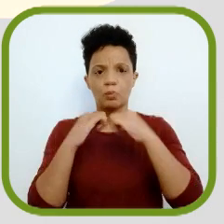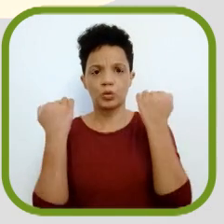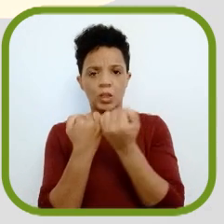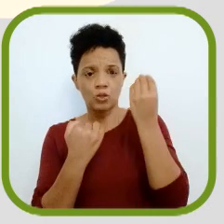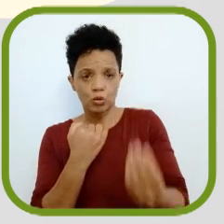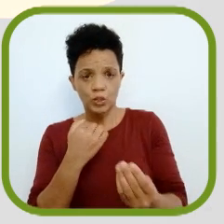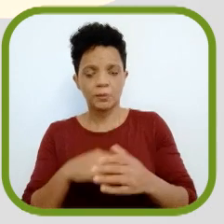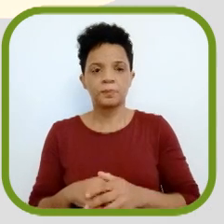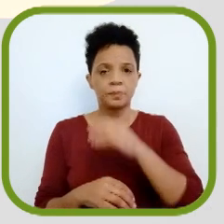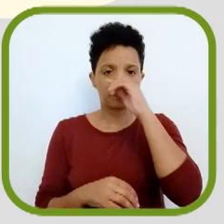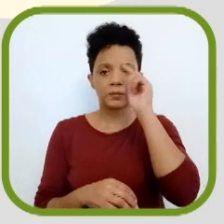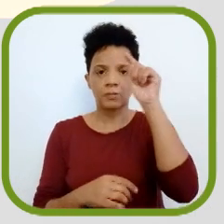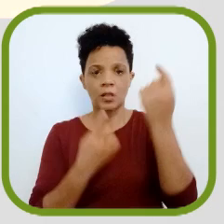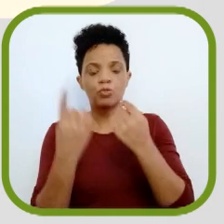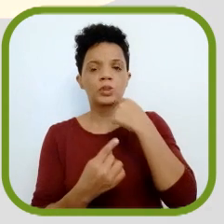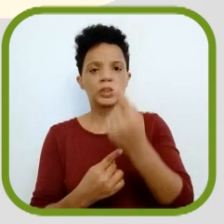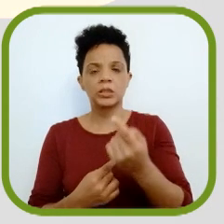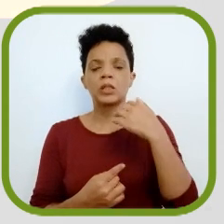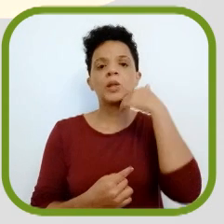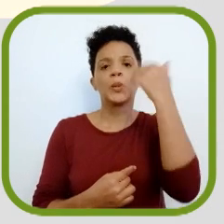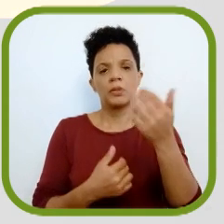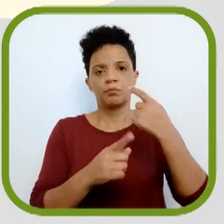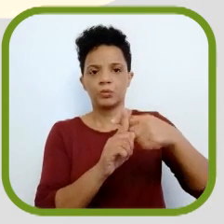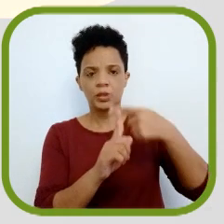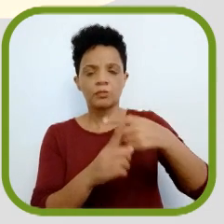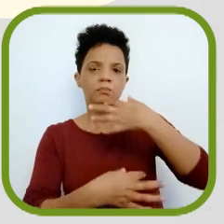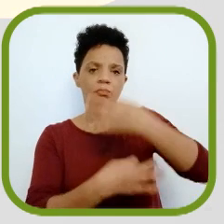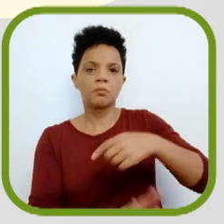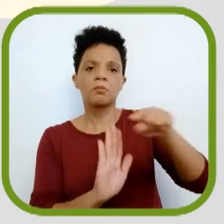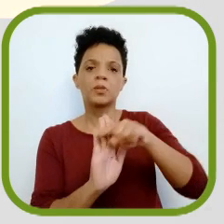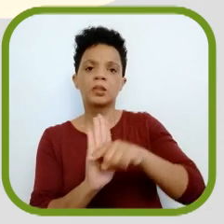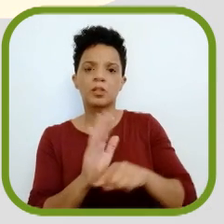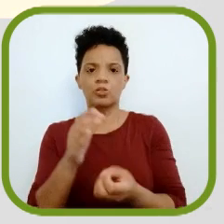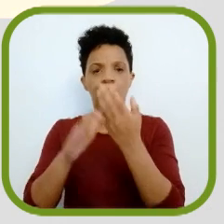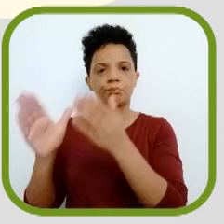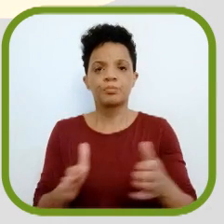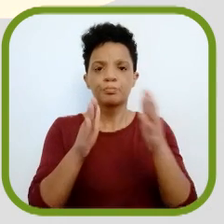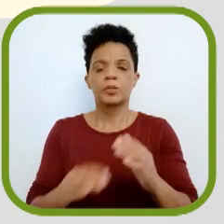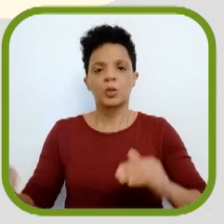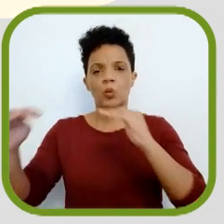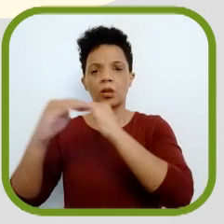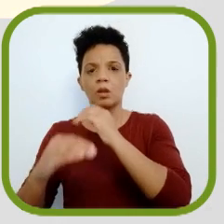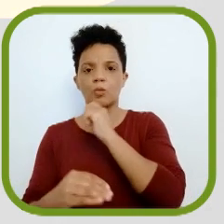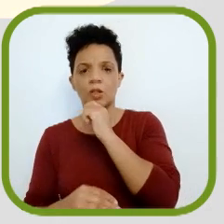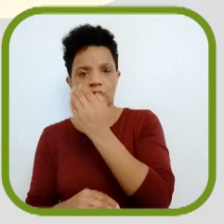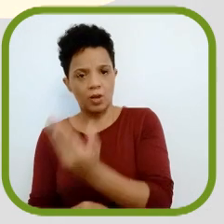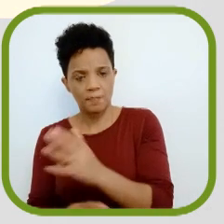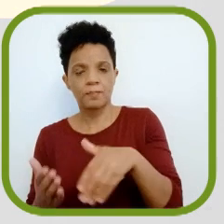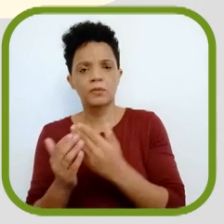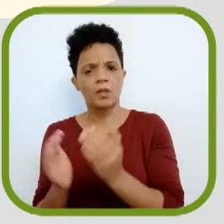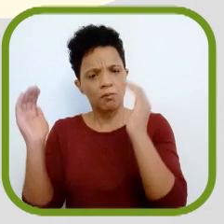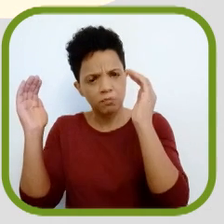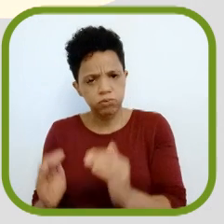solução para uma sociedade mais justa? Há quem veja a meritocracia com bons olhos. Acreditam que as medidas de promoção de maior igualdade